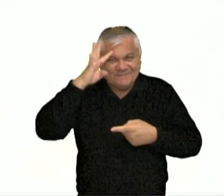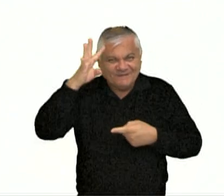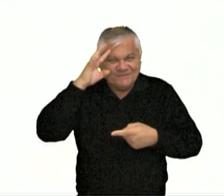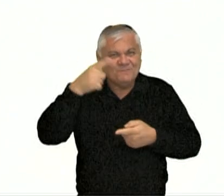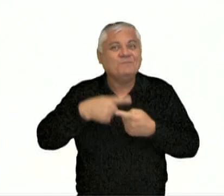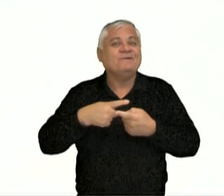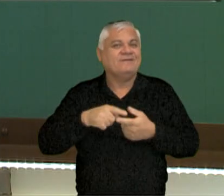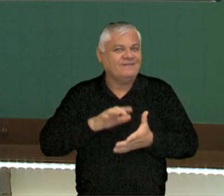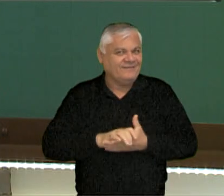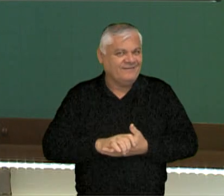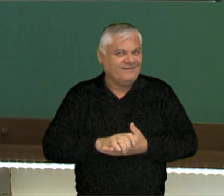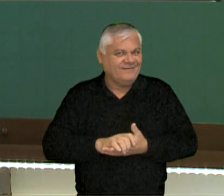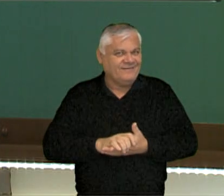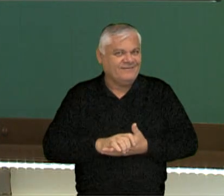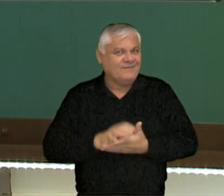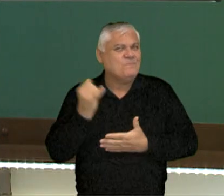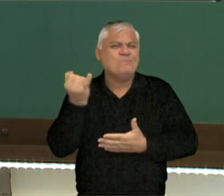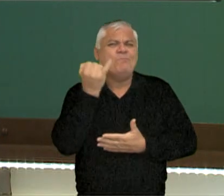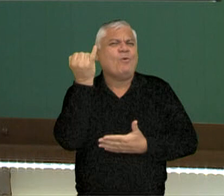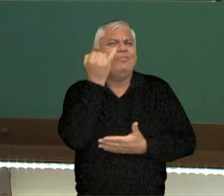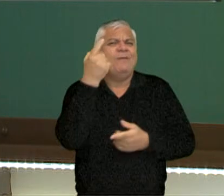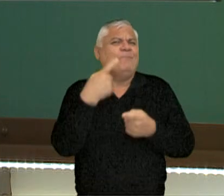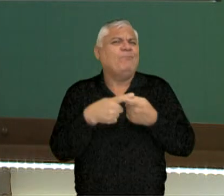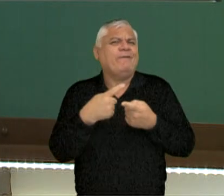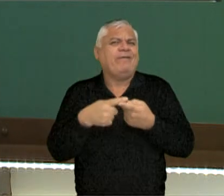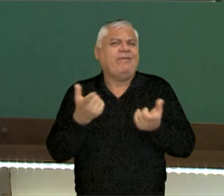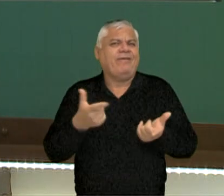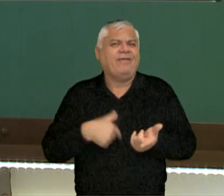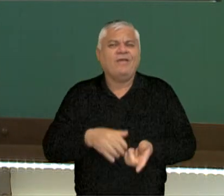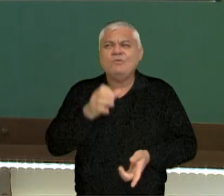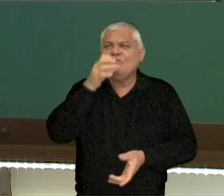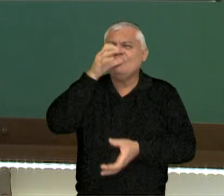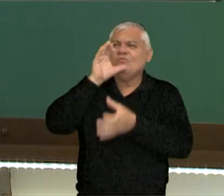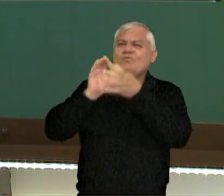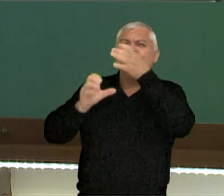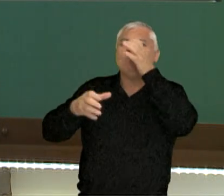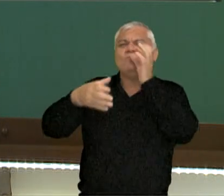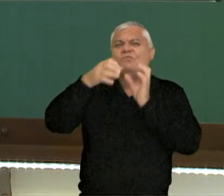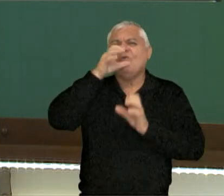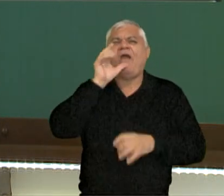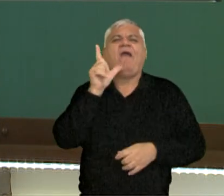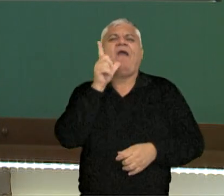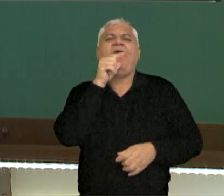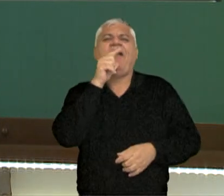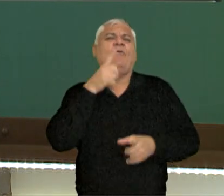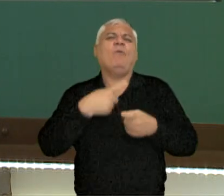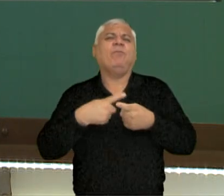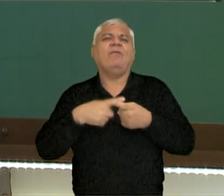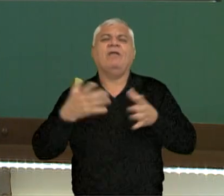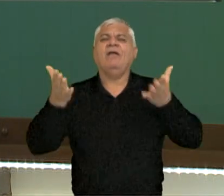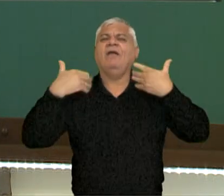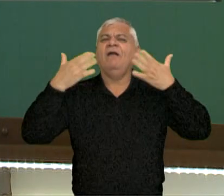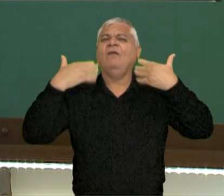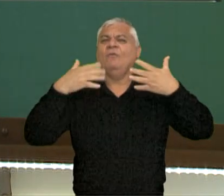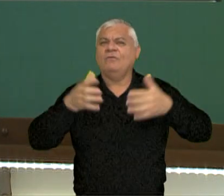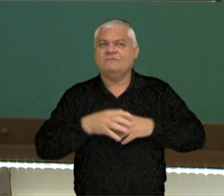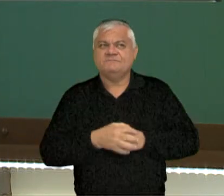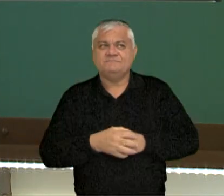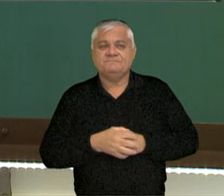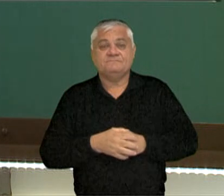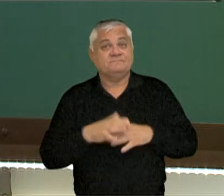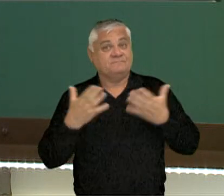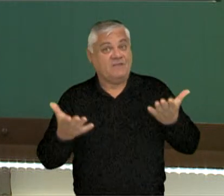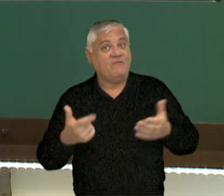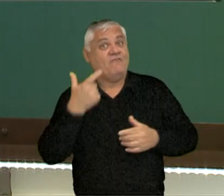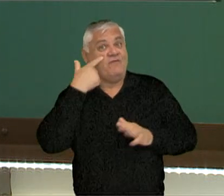sobre isso? Qual é a importância, de estar ingerindo água, principalmente nos dias quentes? Então,